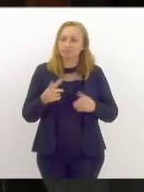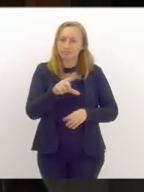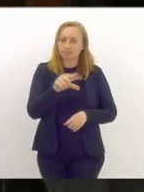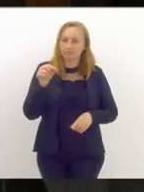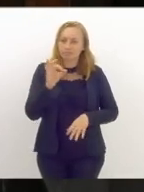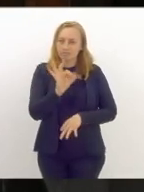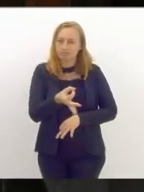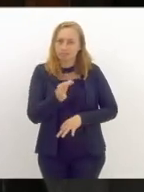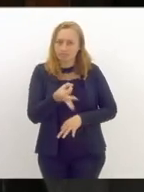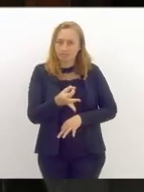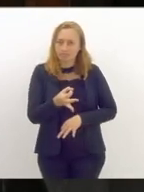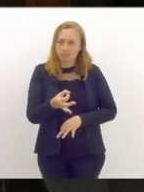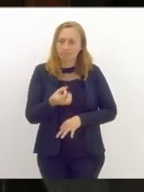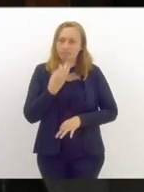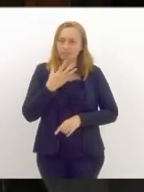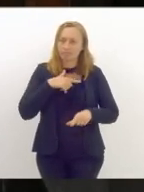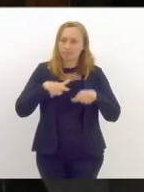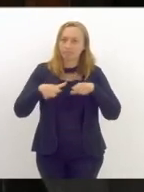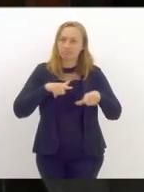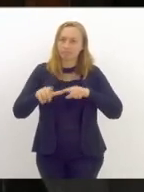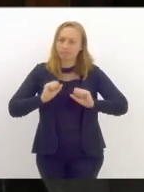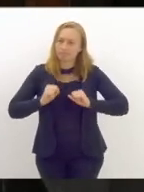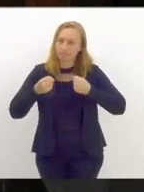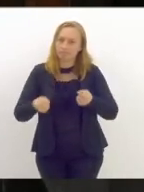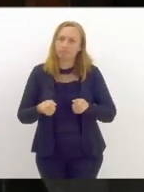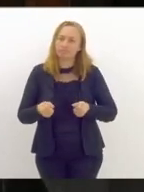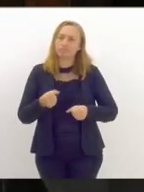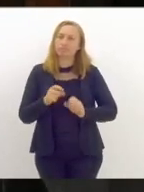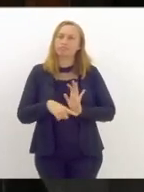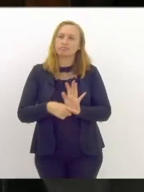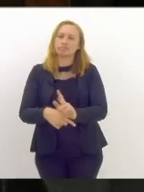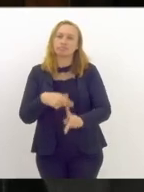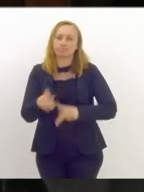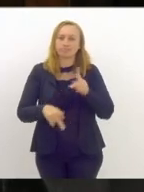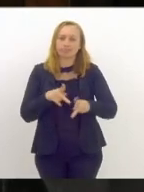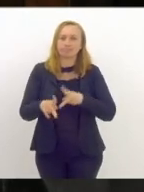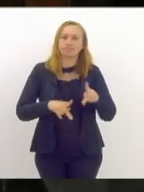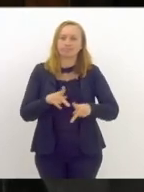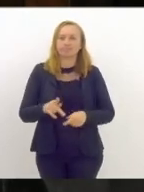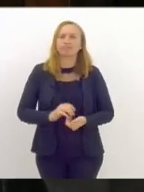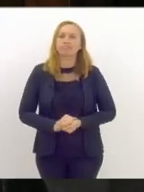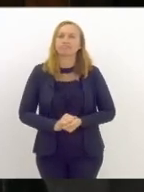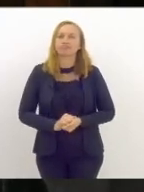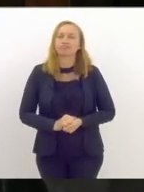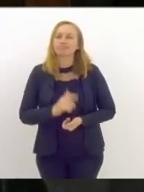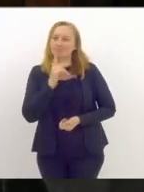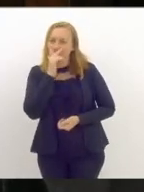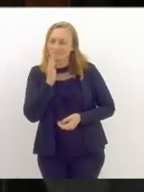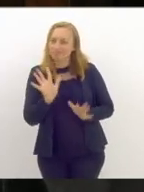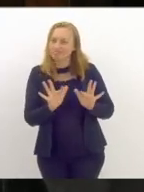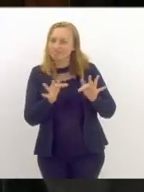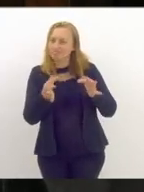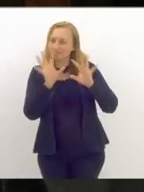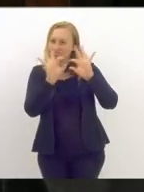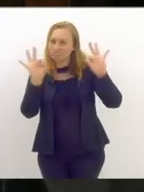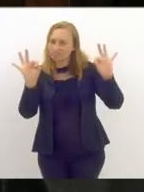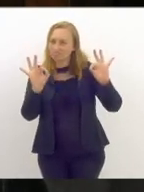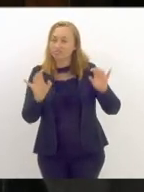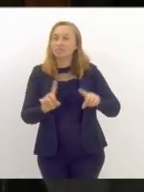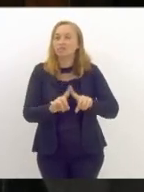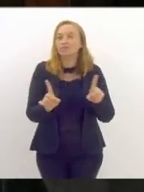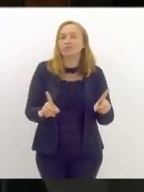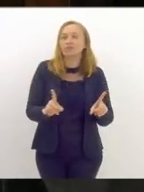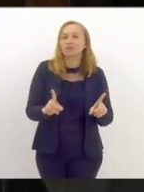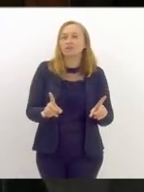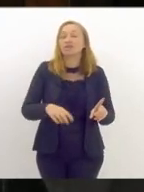acertada, a de me dedicar a servir às necessidades da população. Pode parecer frase feita, né? Mas quem é servidor